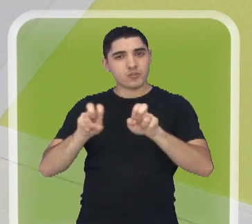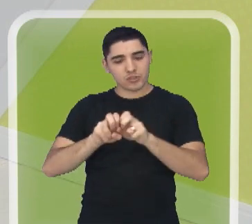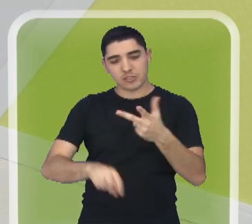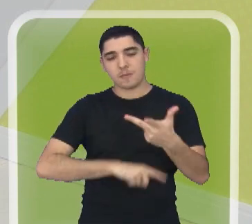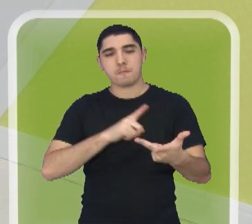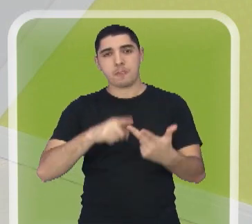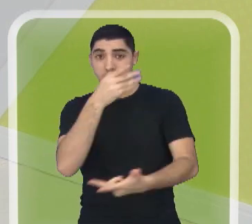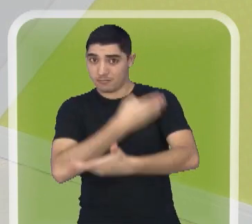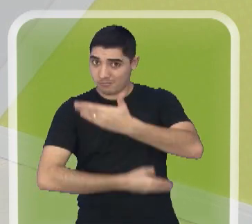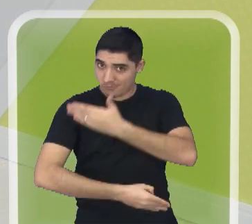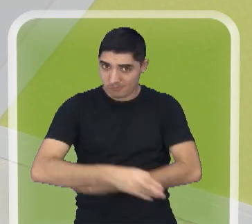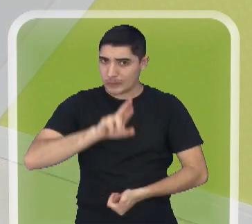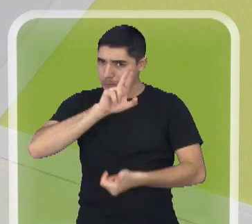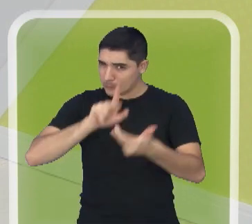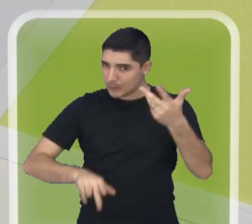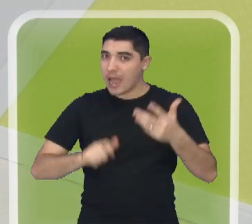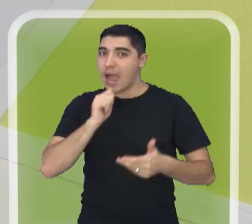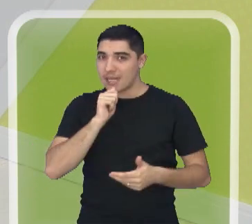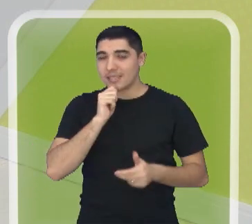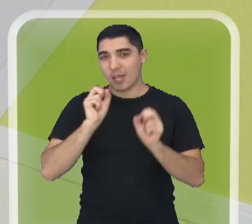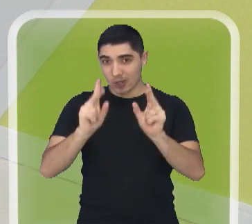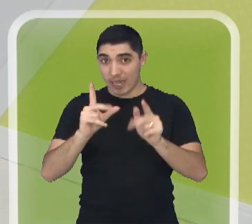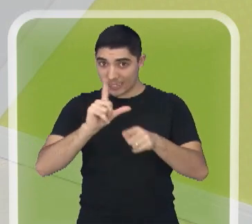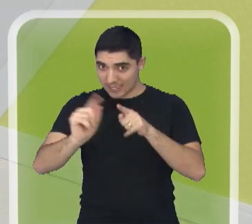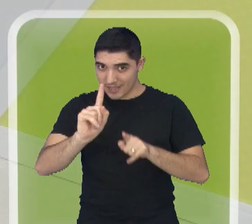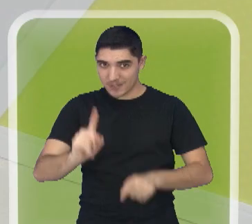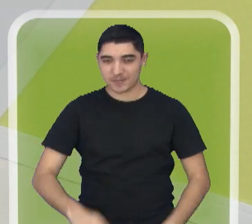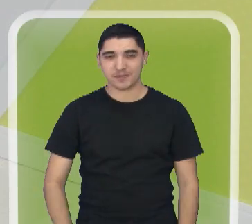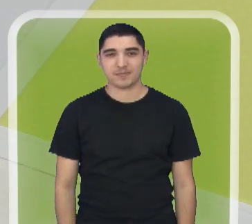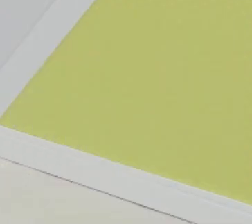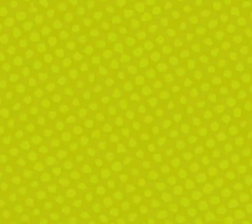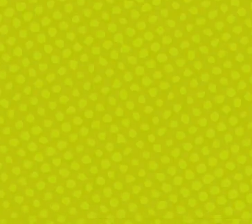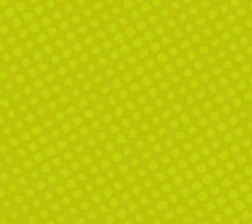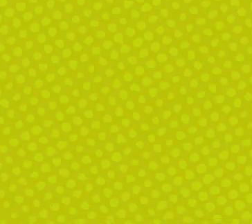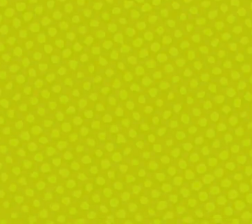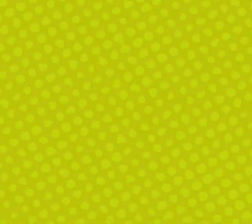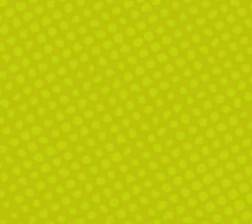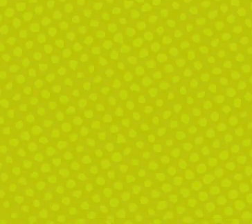para-atleta em destaque para você aqui dentro do Hora do Esporte. Não sai daí.